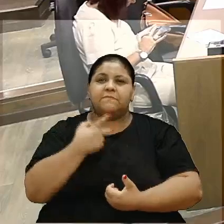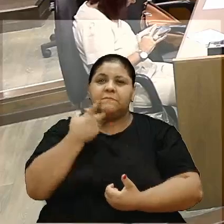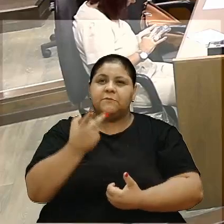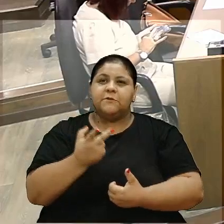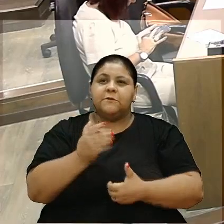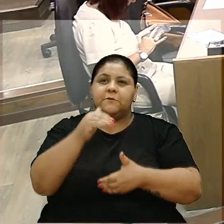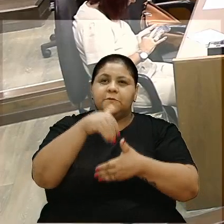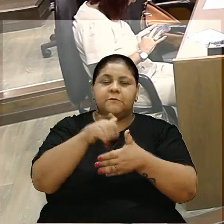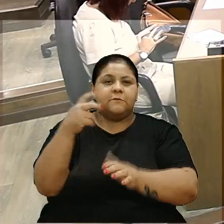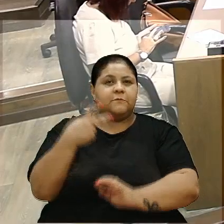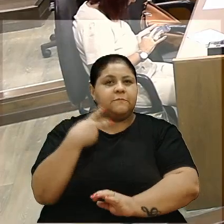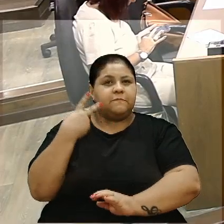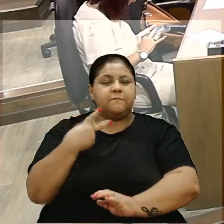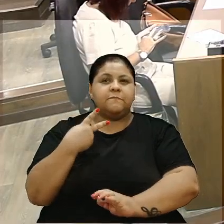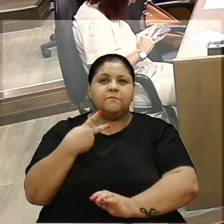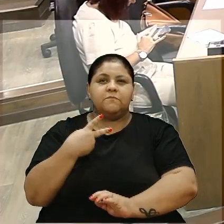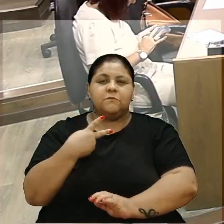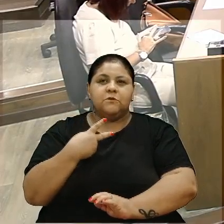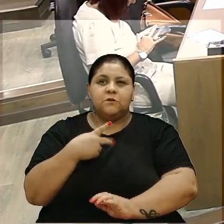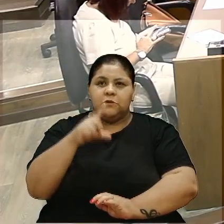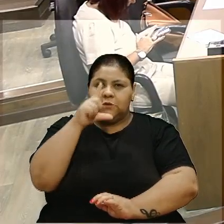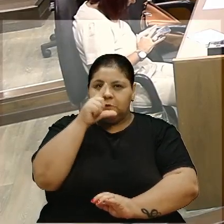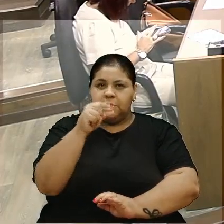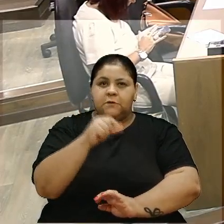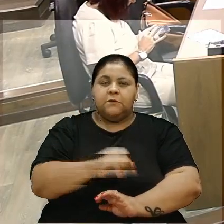Voto, vereador Sandro Fantinel.